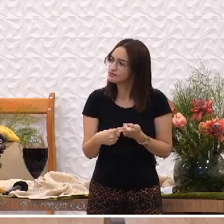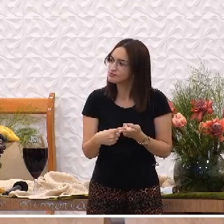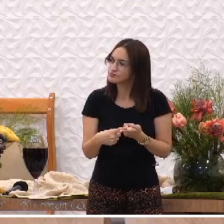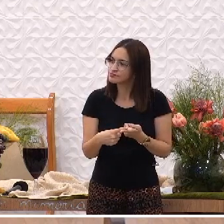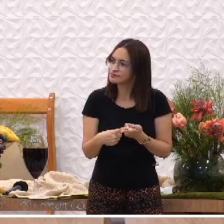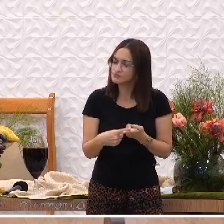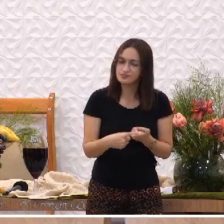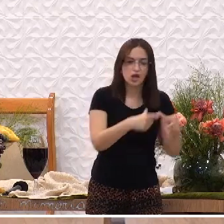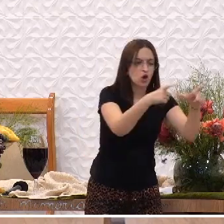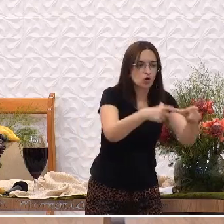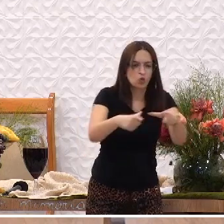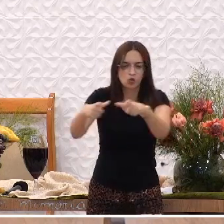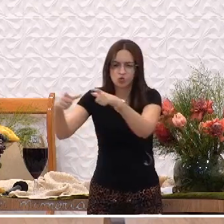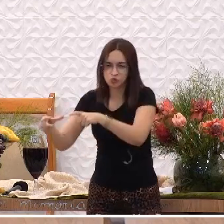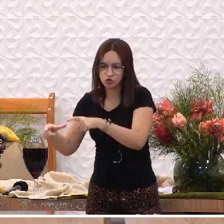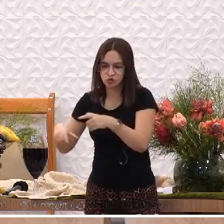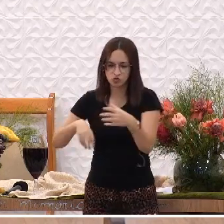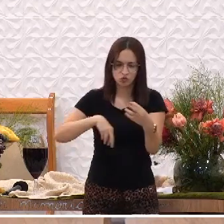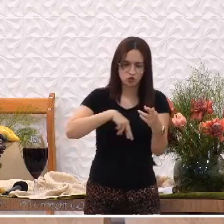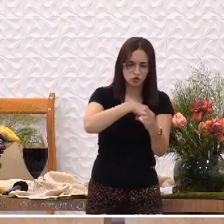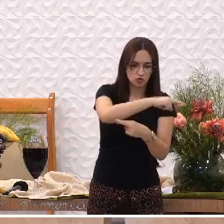os grupos protestantes, né? Sejam luteranos, sejam